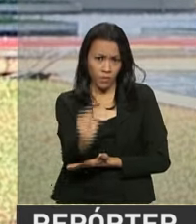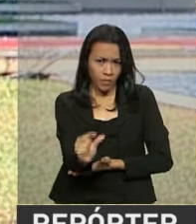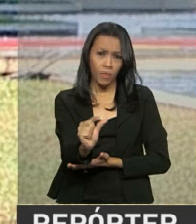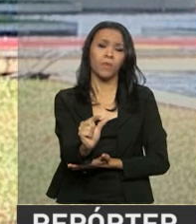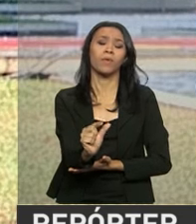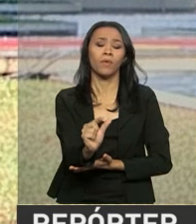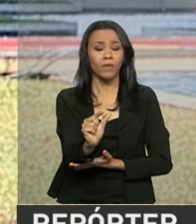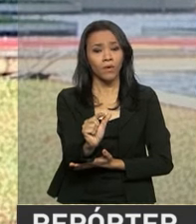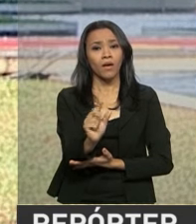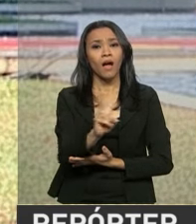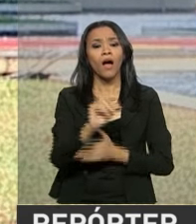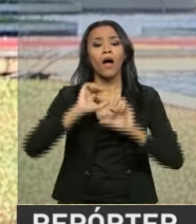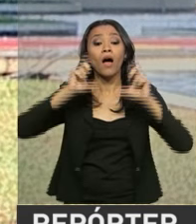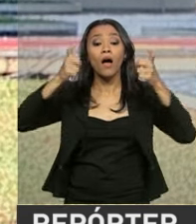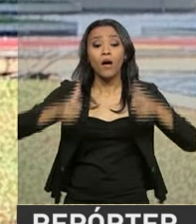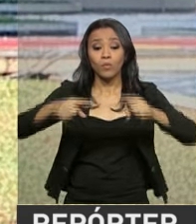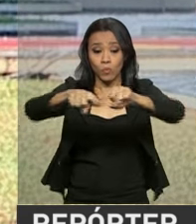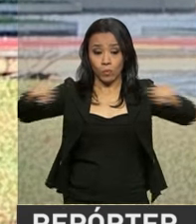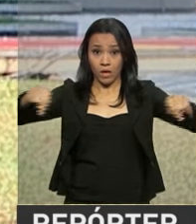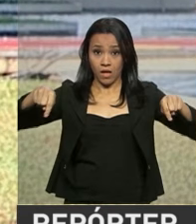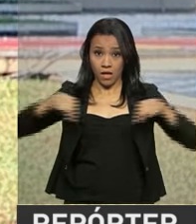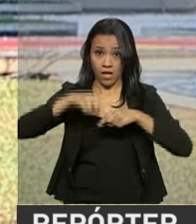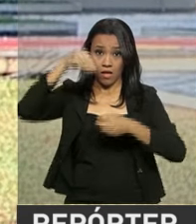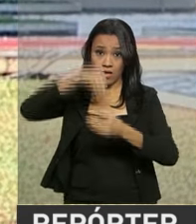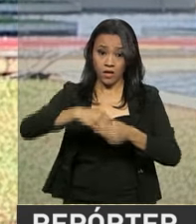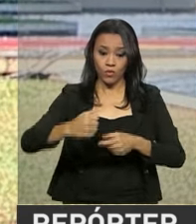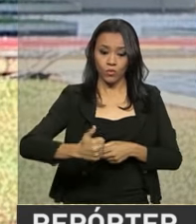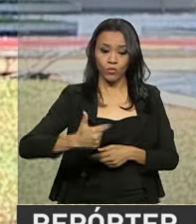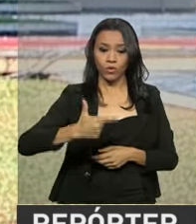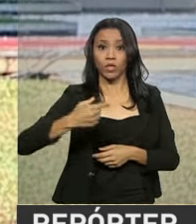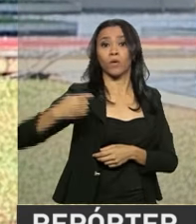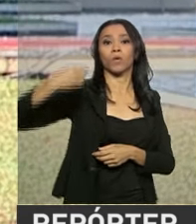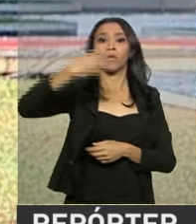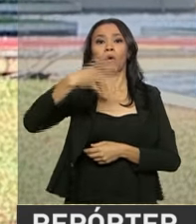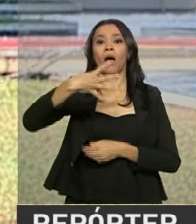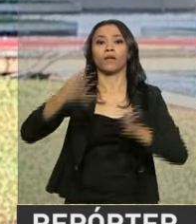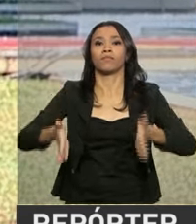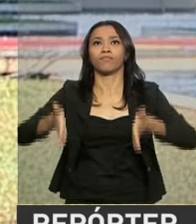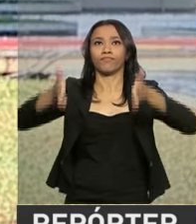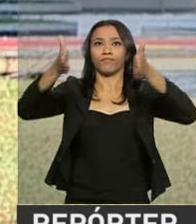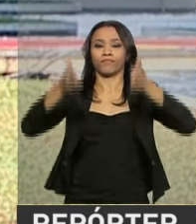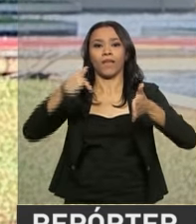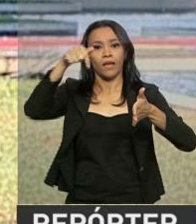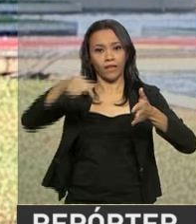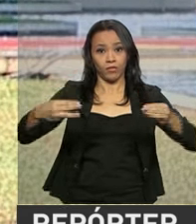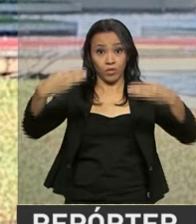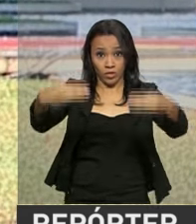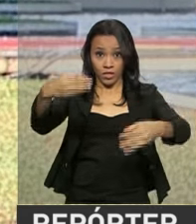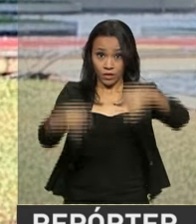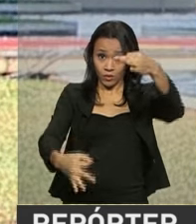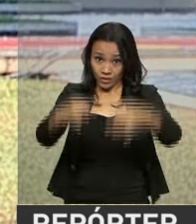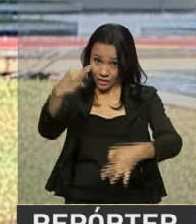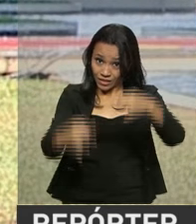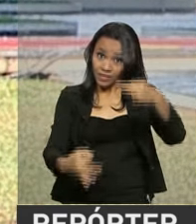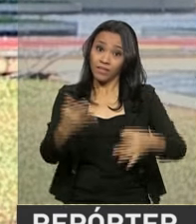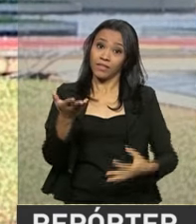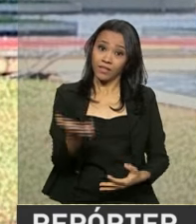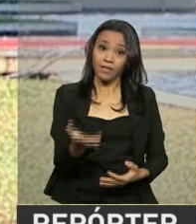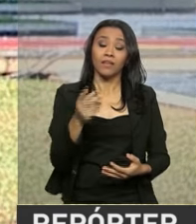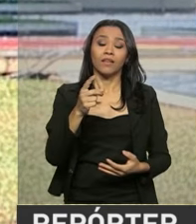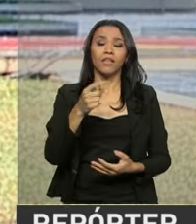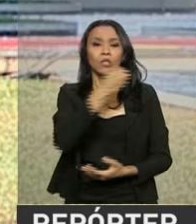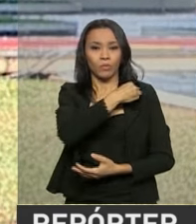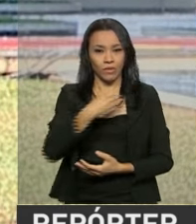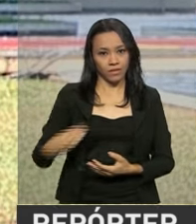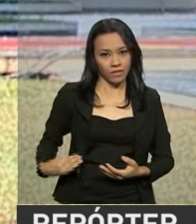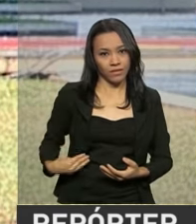vai ocorrer na sala de retratos, que fica no quarto andar aqui do Ministério da Justiça, conhecido como Palácio da Justiça. E o presidente